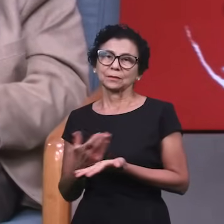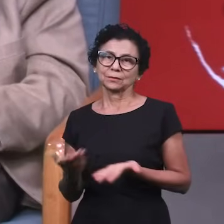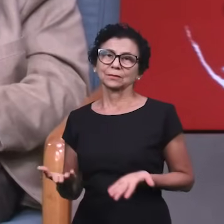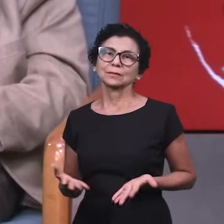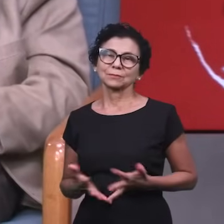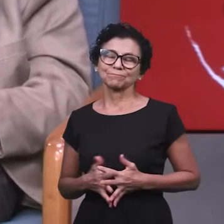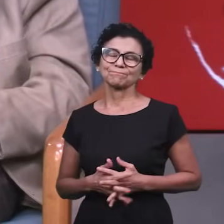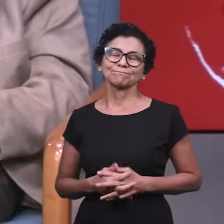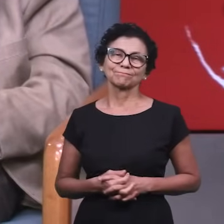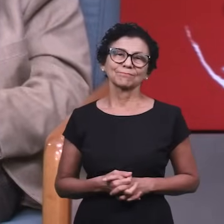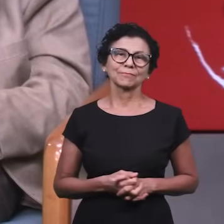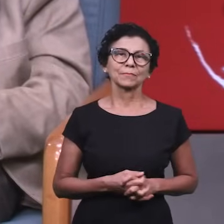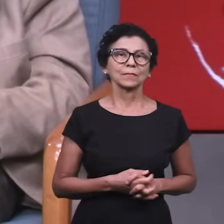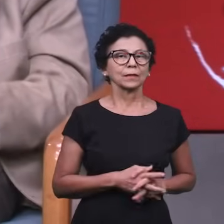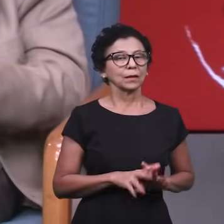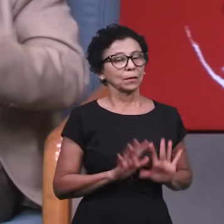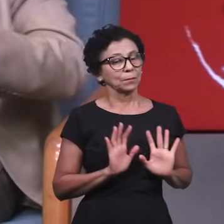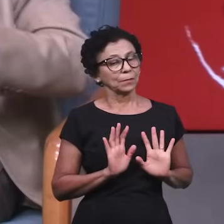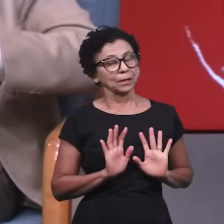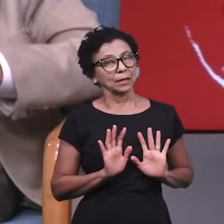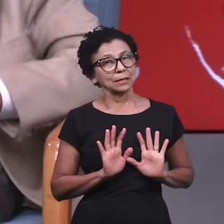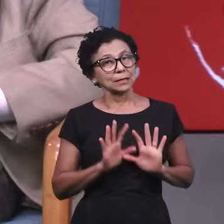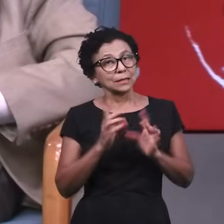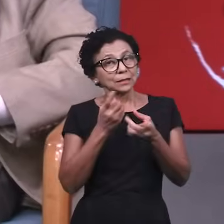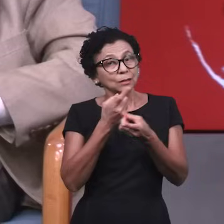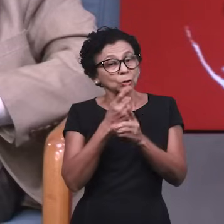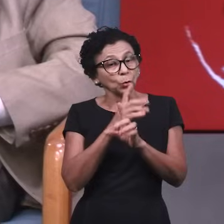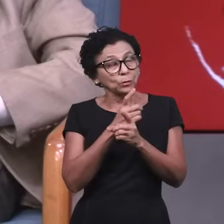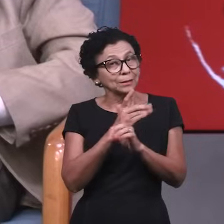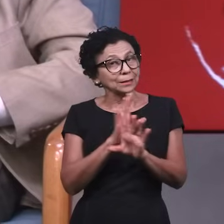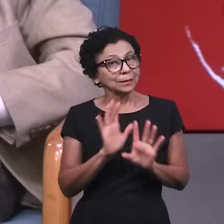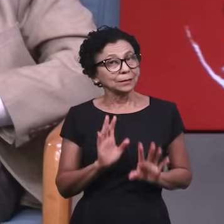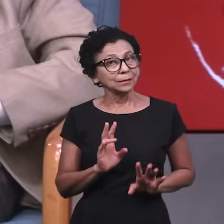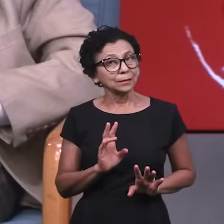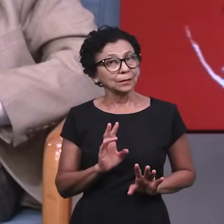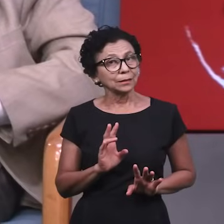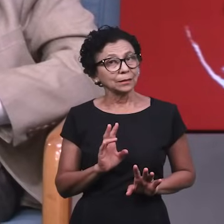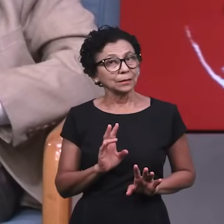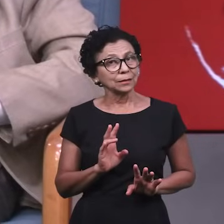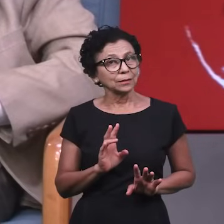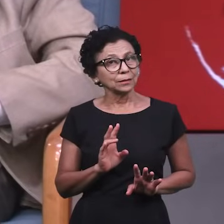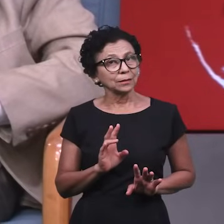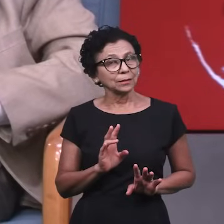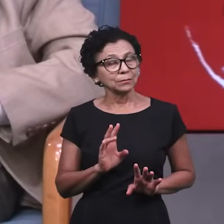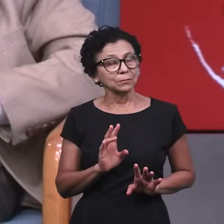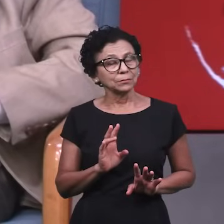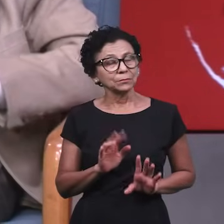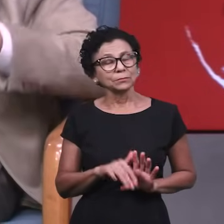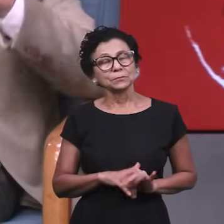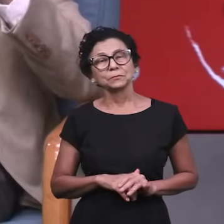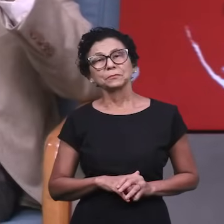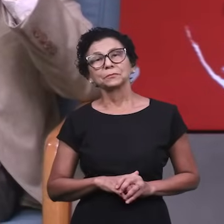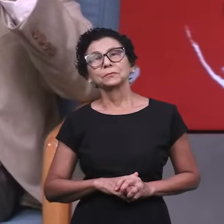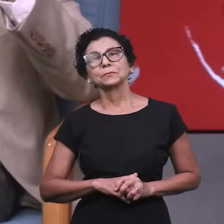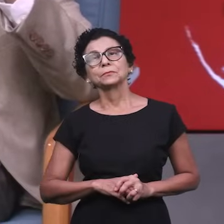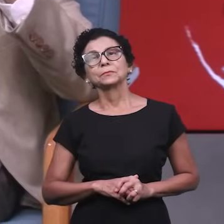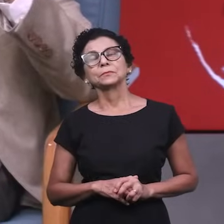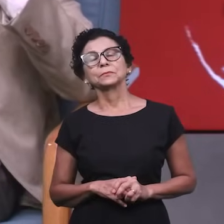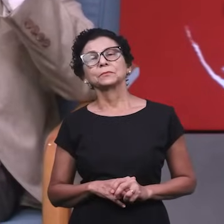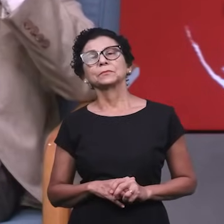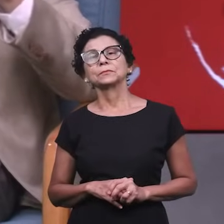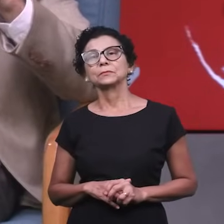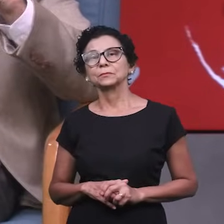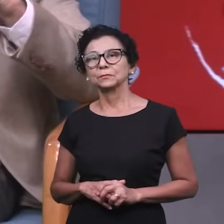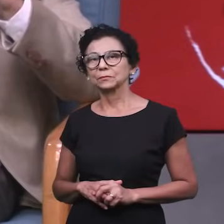a colocação doutrinária é aquilo que está na Bíblia sem alterar. Então,